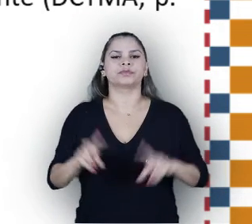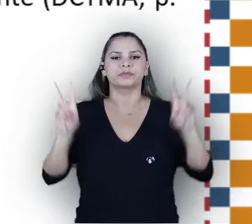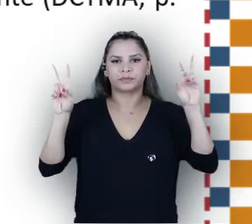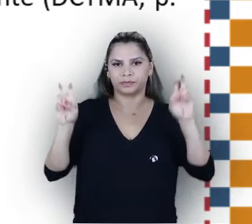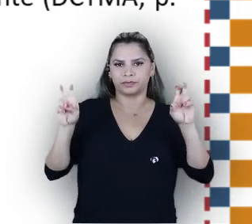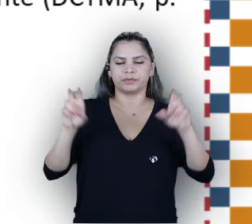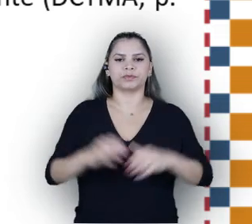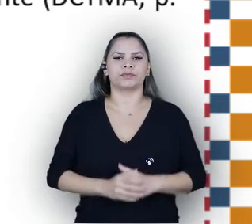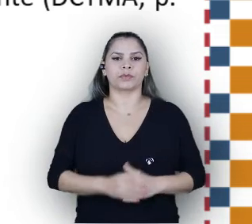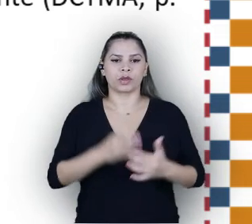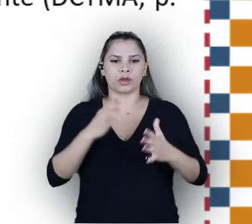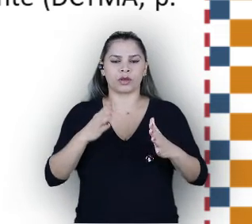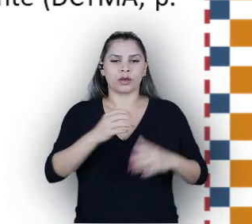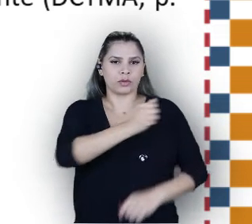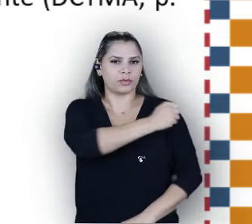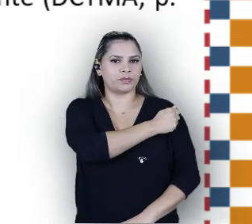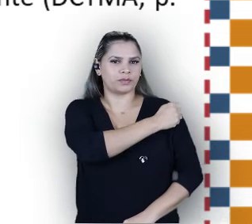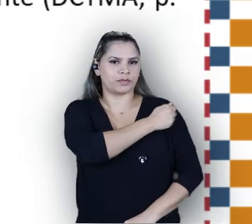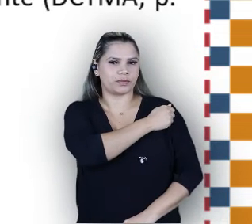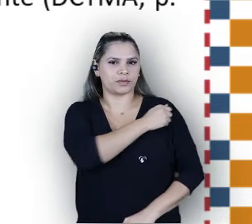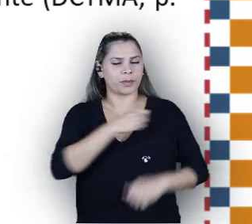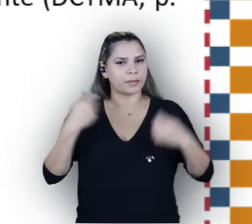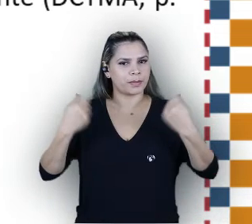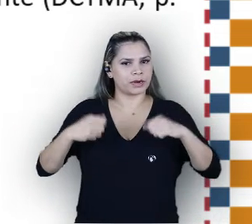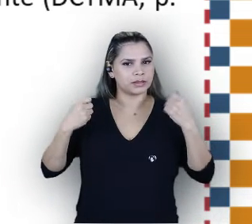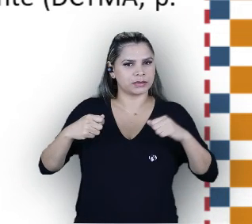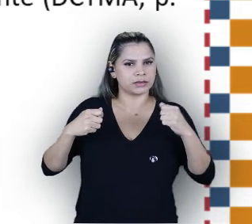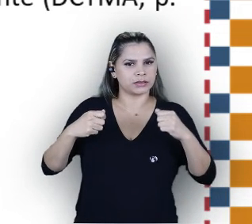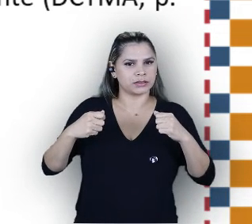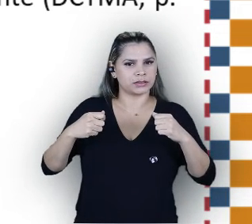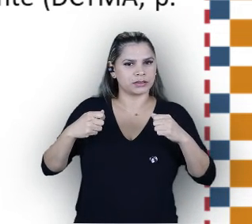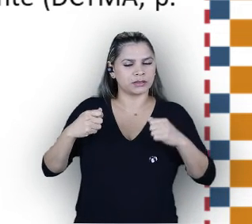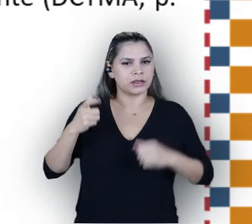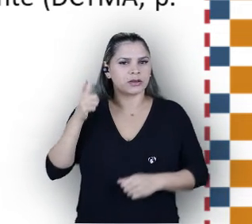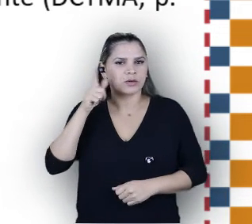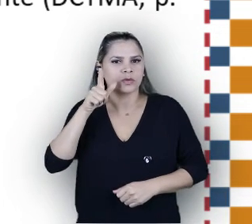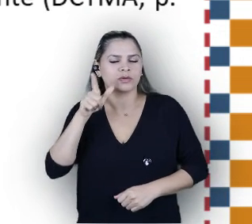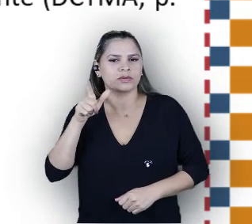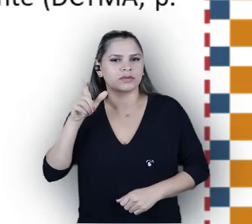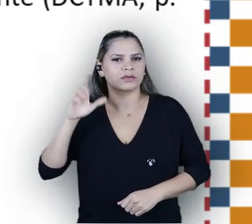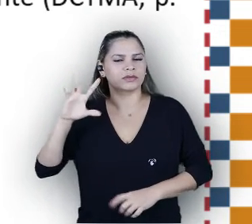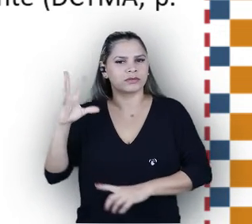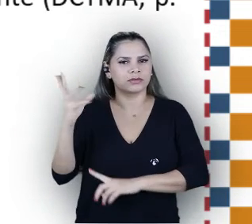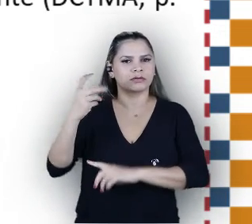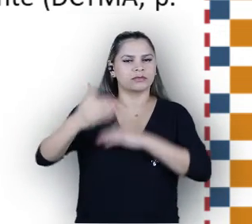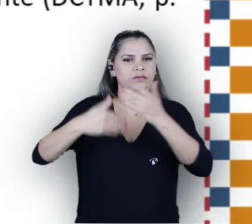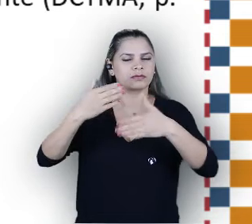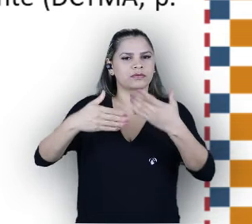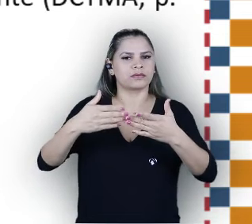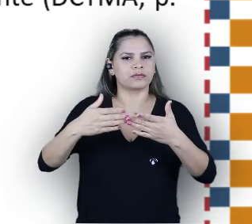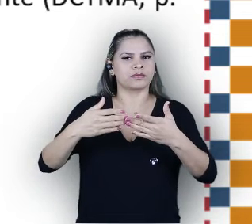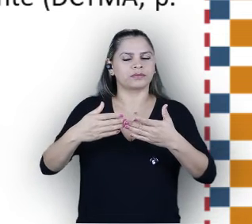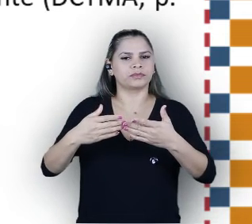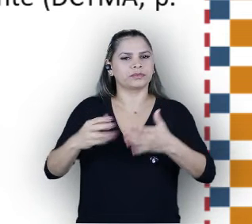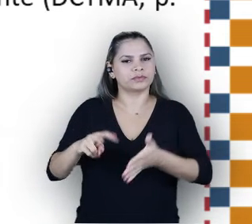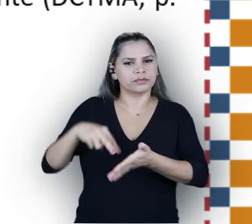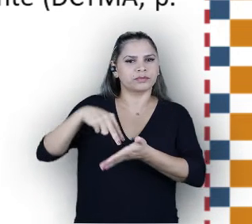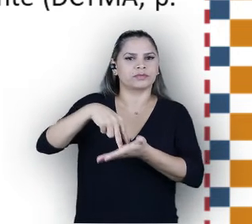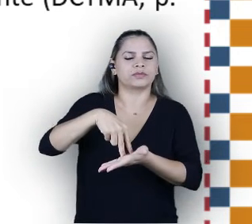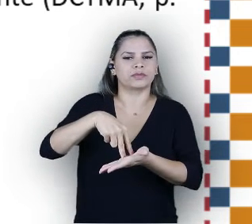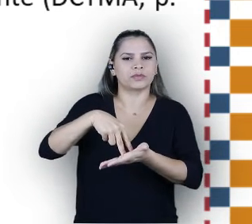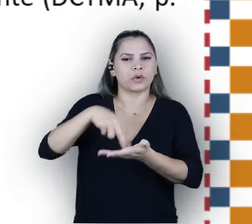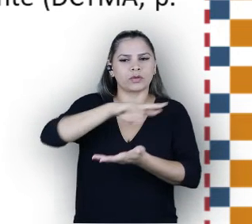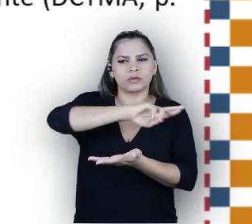um trechinho do documento, na página 81, que diz o seguinte, abre aspas, o estudante precisa